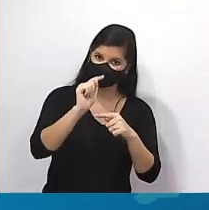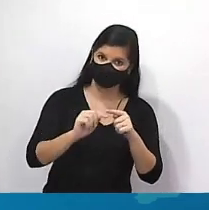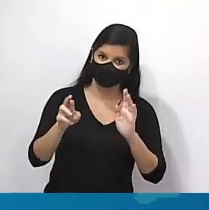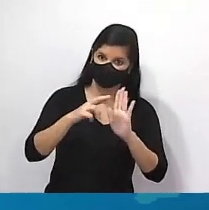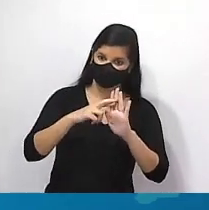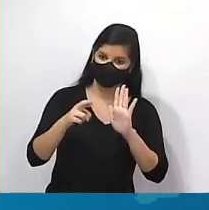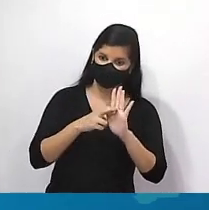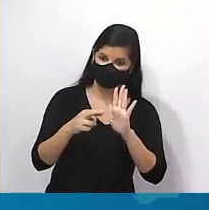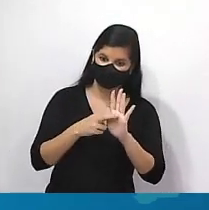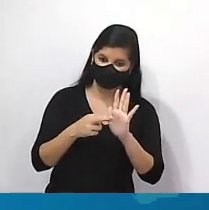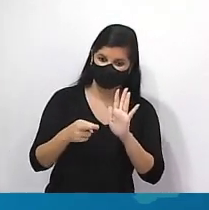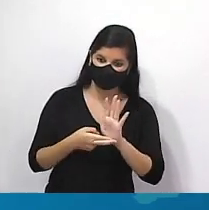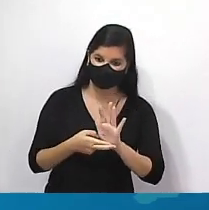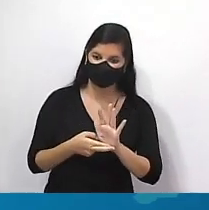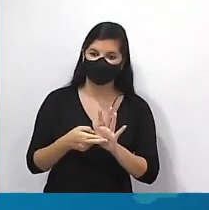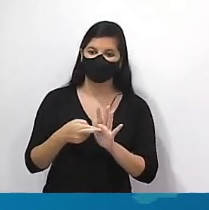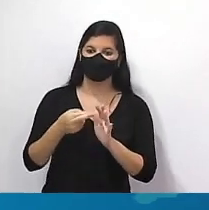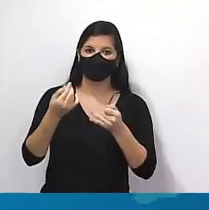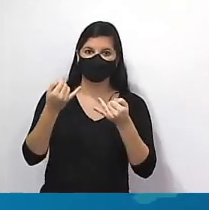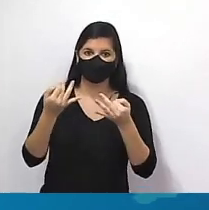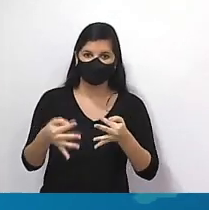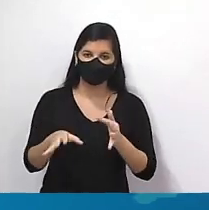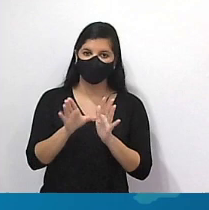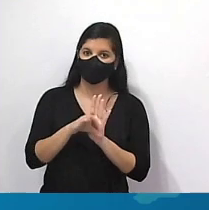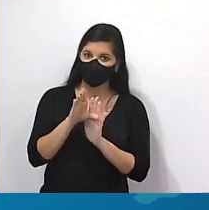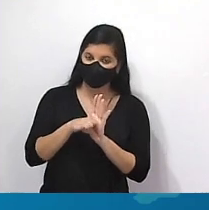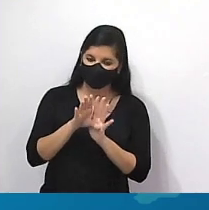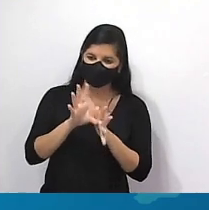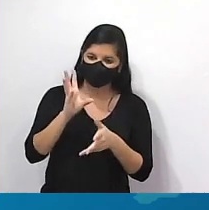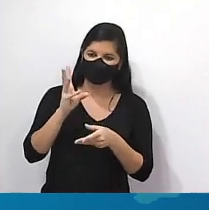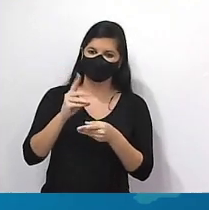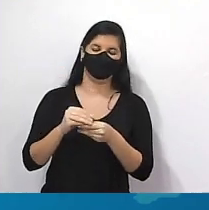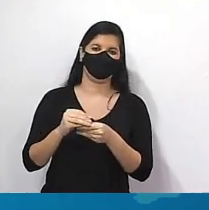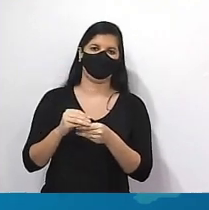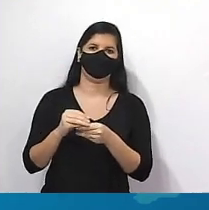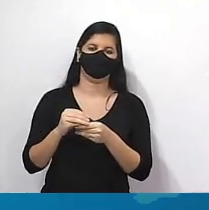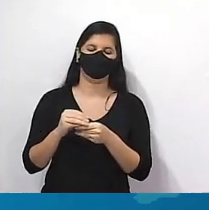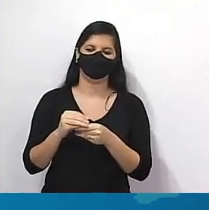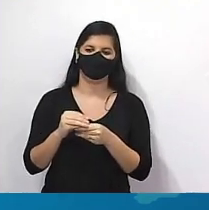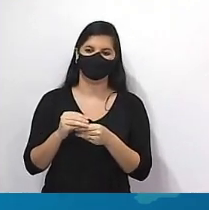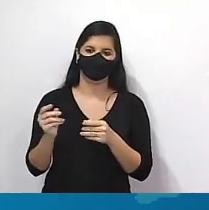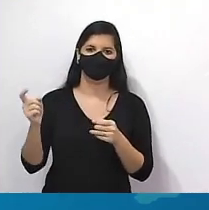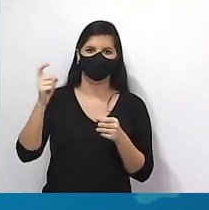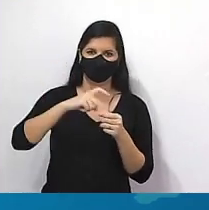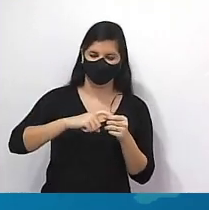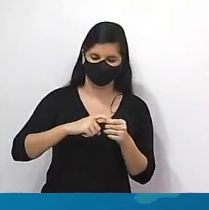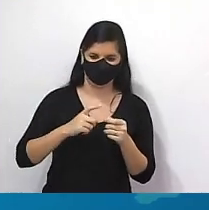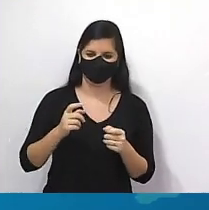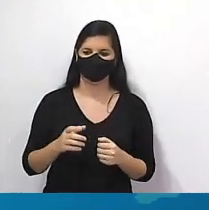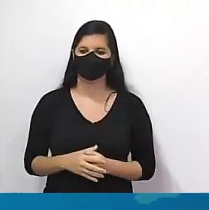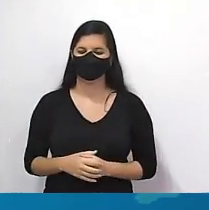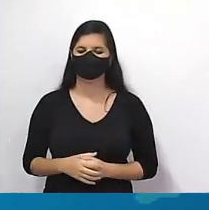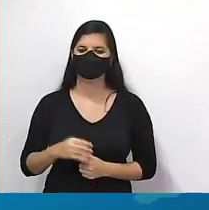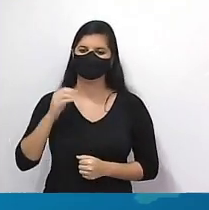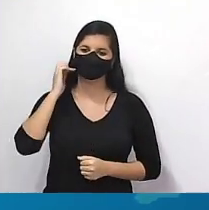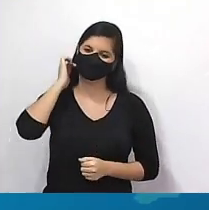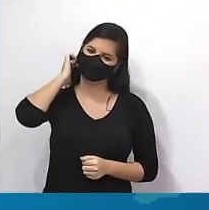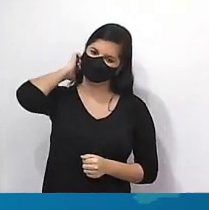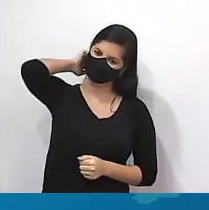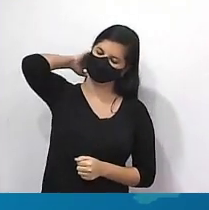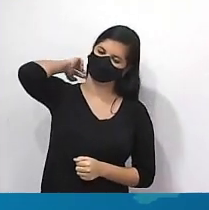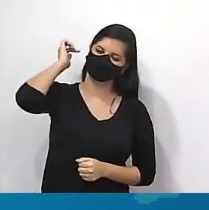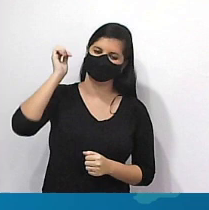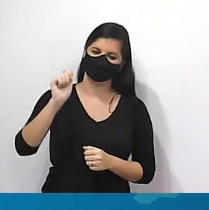está na definição de fração. Simplifica ao máximo que puder, tá bom? Então volta lá que a gente vai resolver agora e se liga